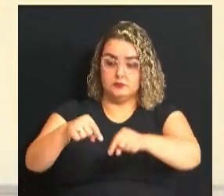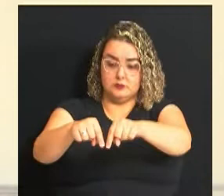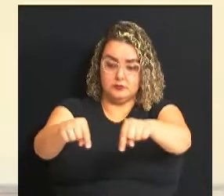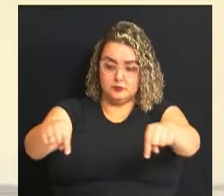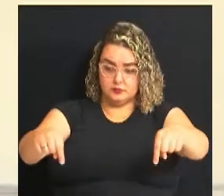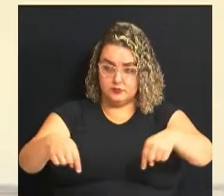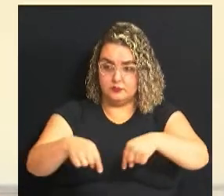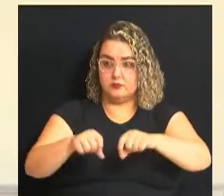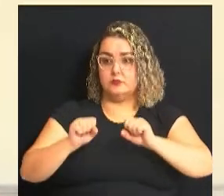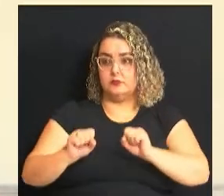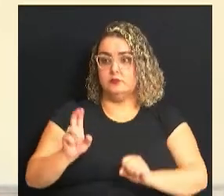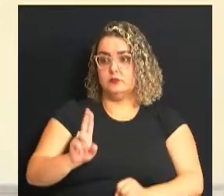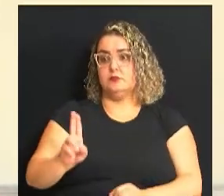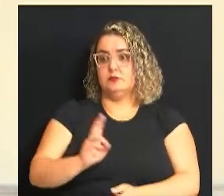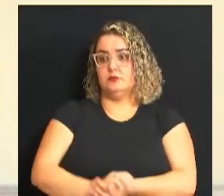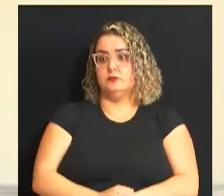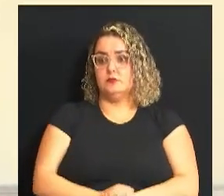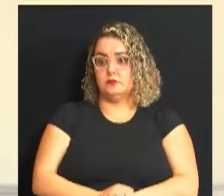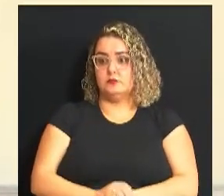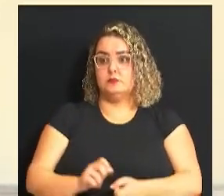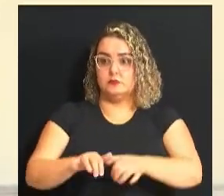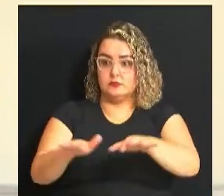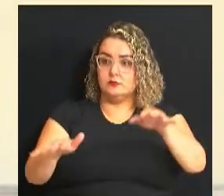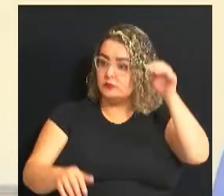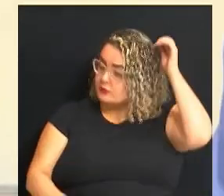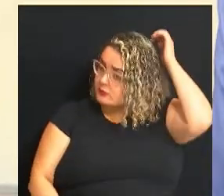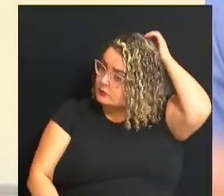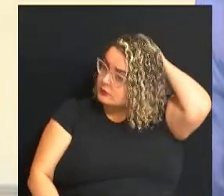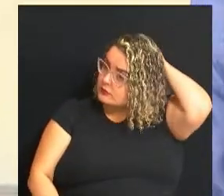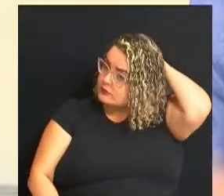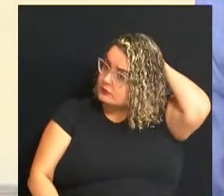ser utilizado, ampliado.